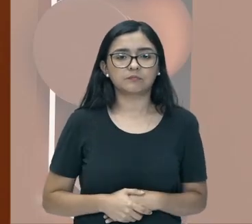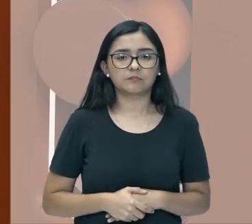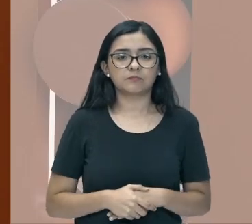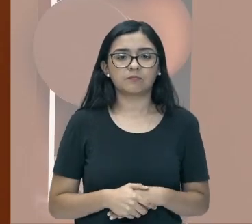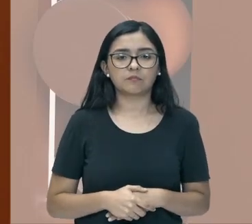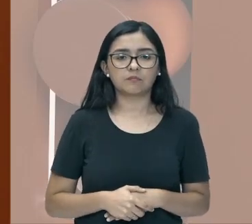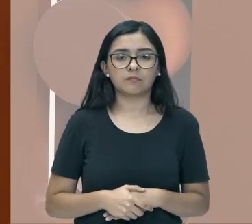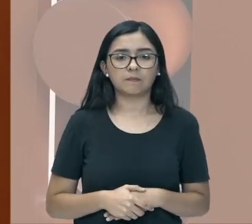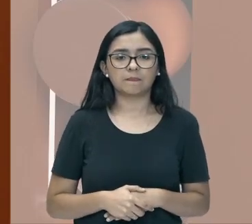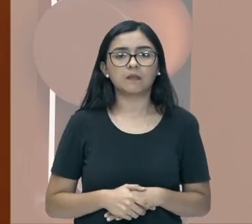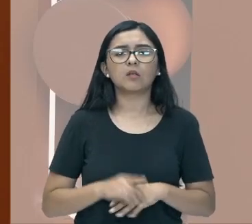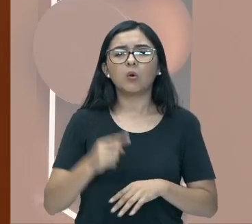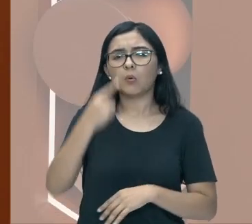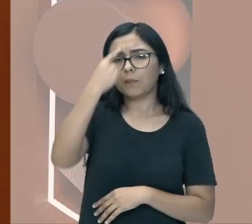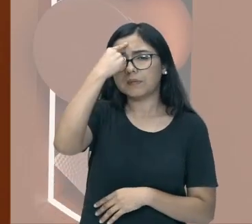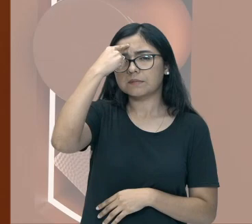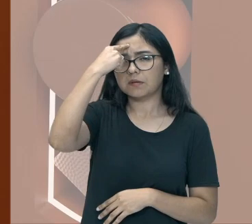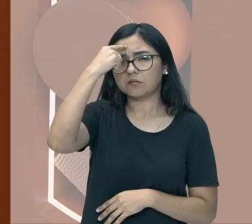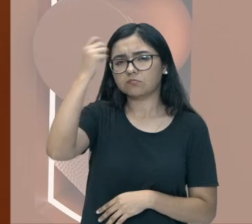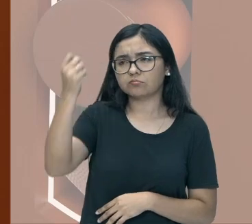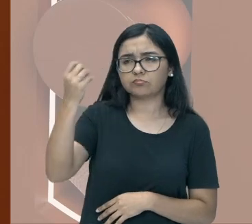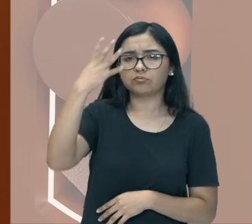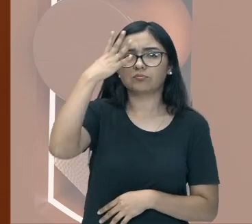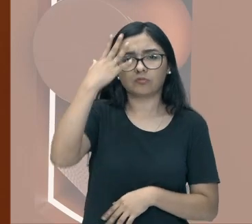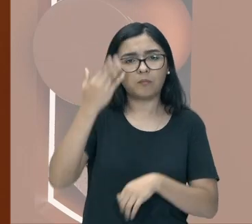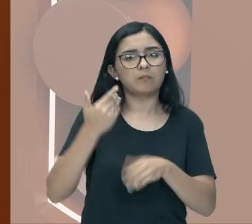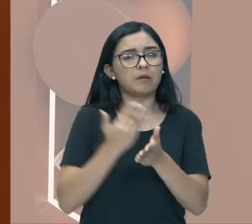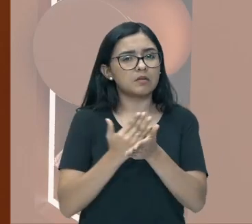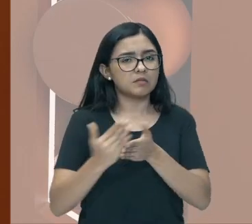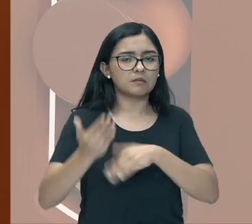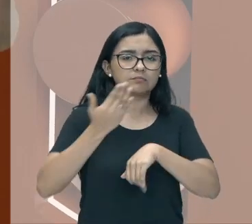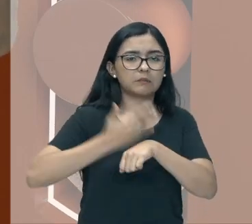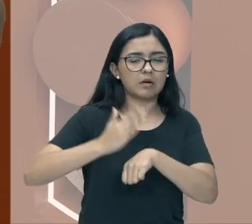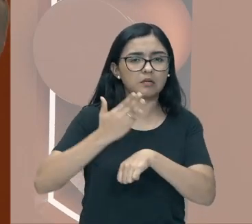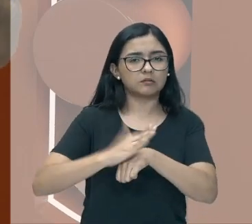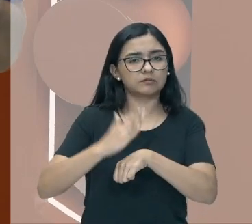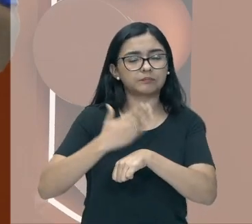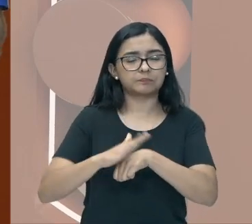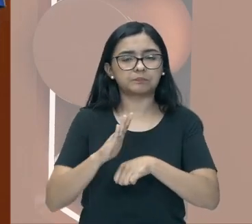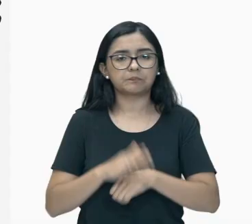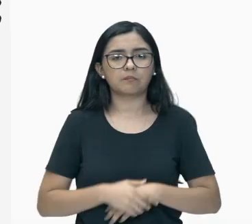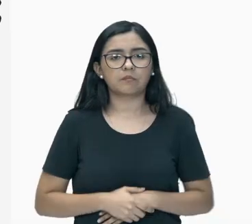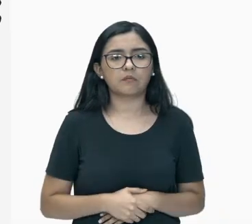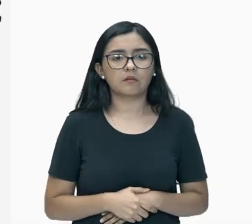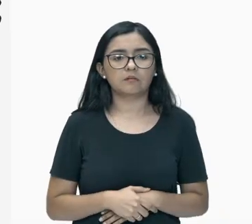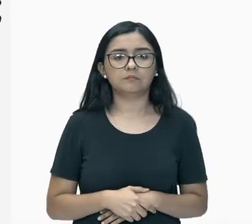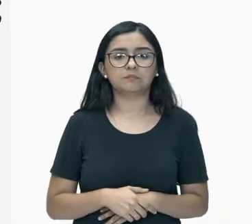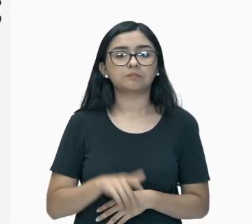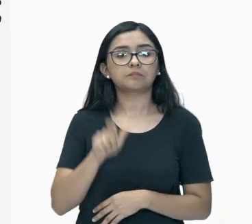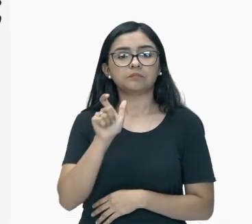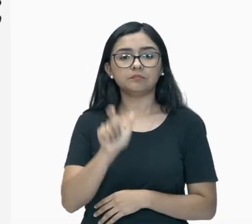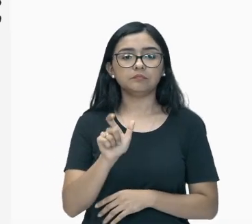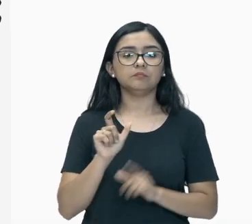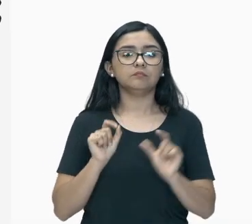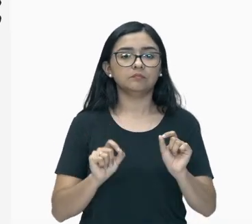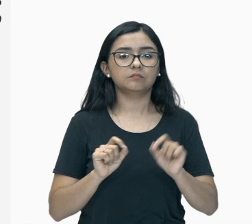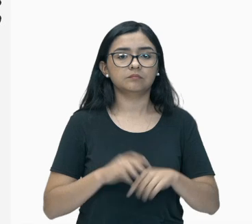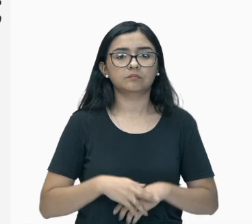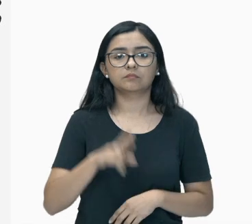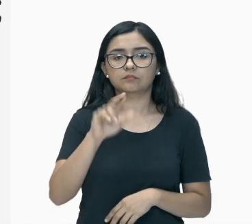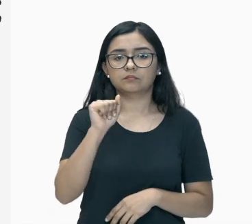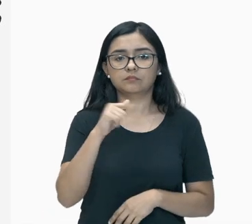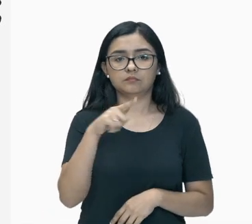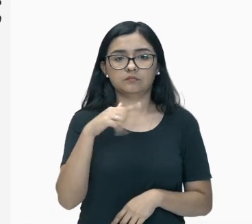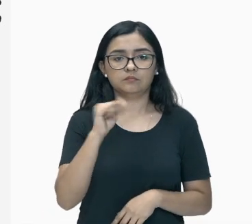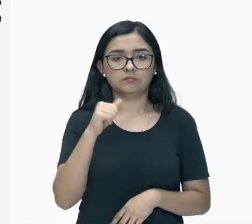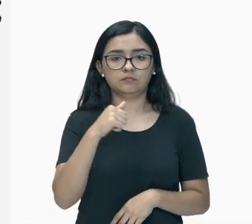o pensamento iluminista seja colocado em prática. Vejam lá, palavras como